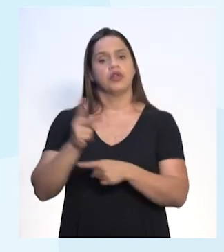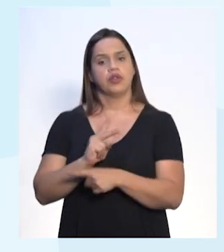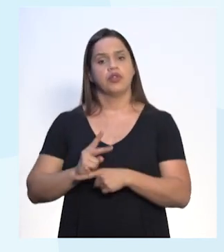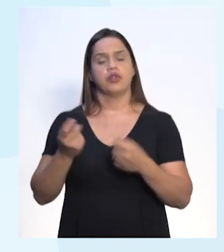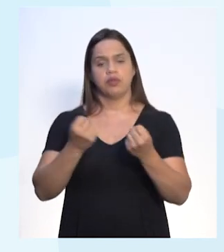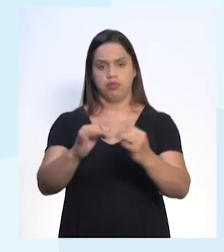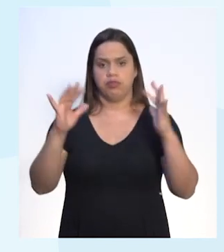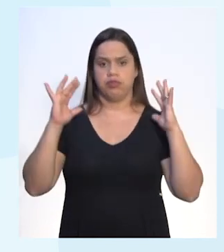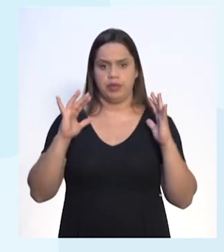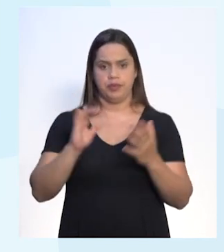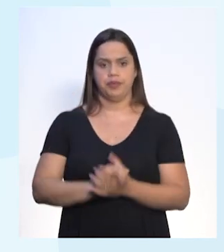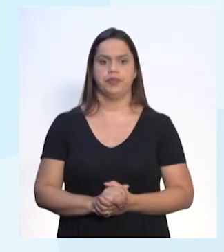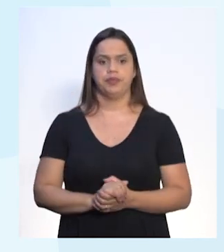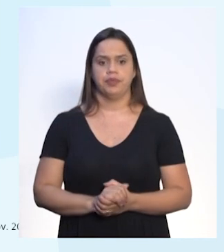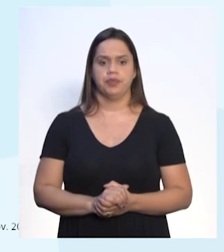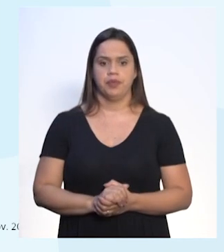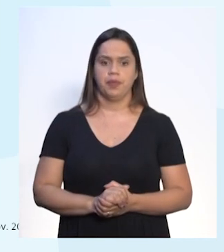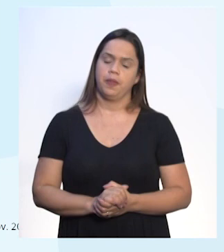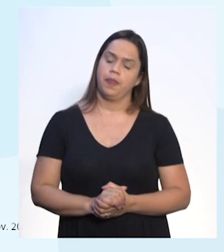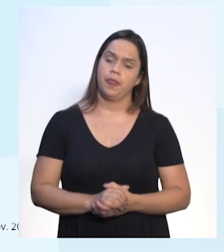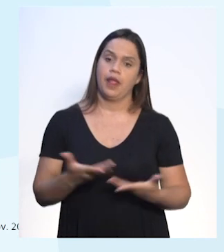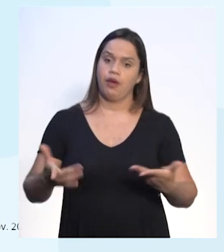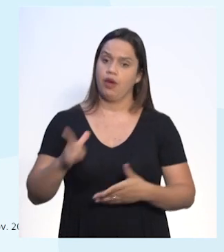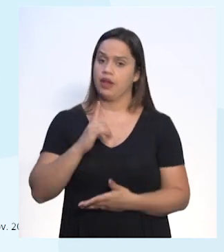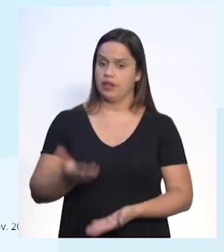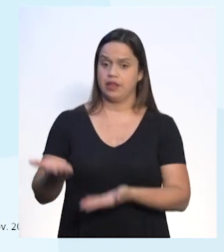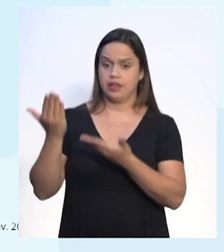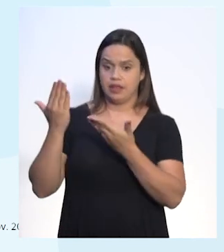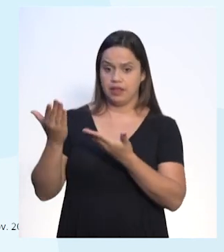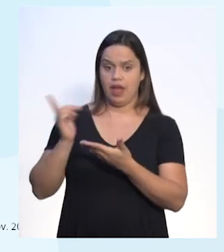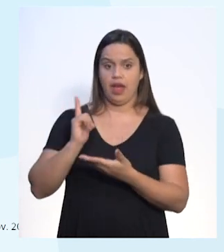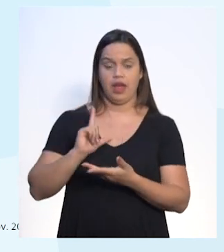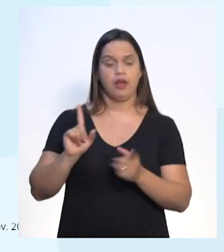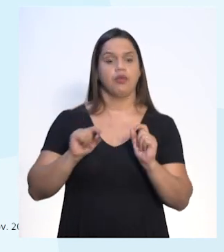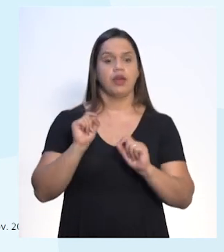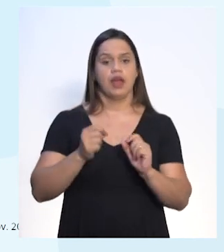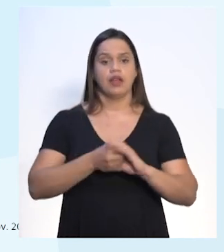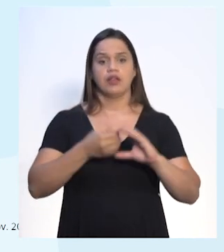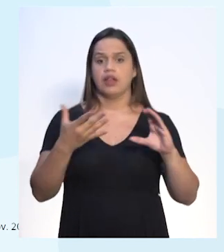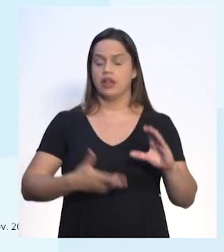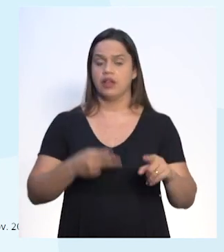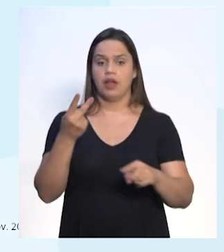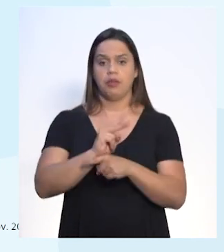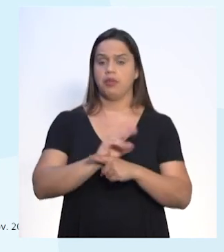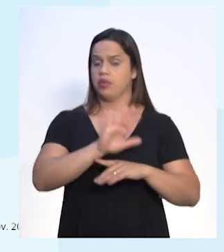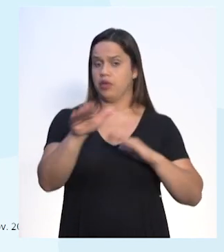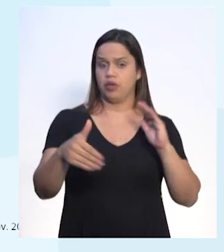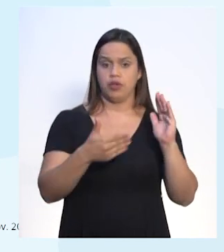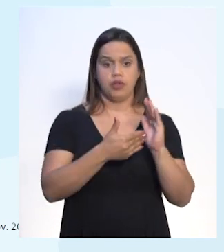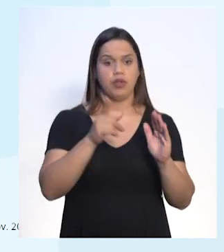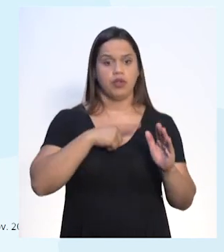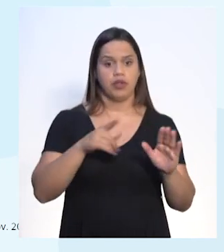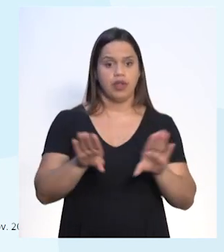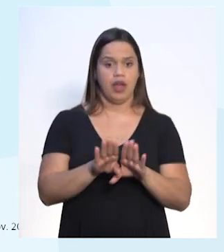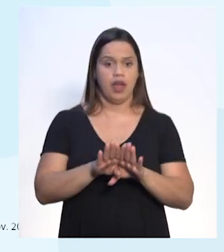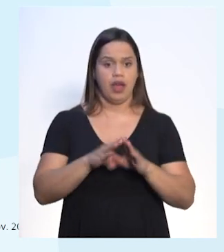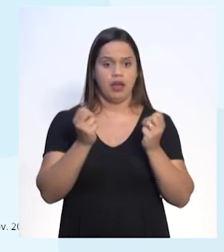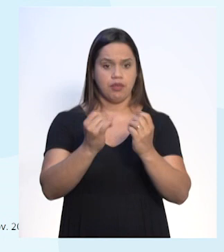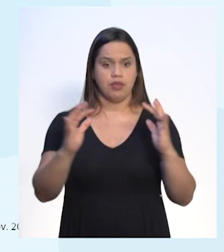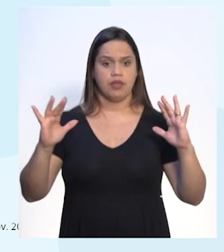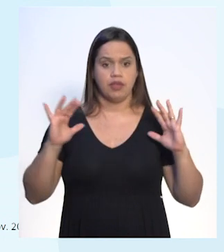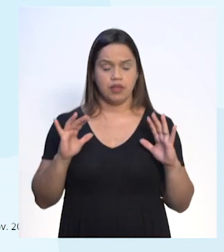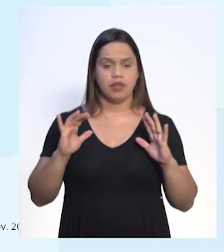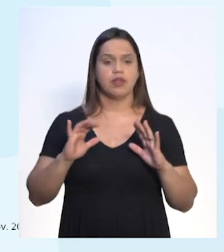ambientais. Na próxima tela, nós temos aí as características da proteção integral, que é a estação ecológica,